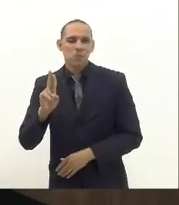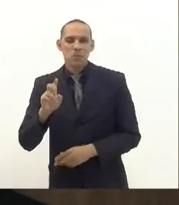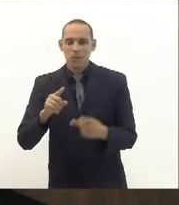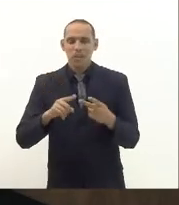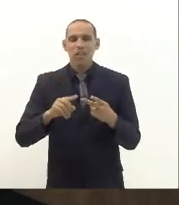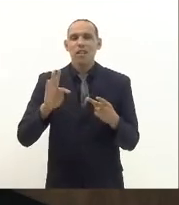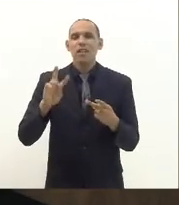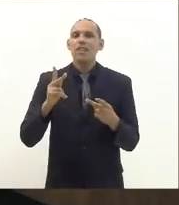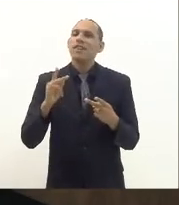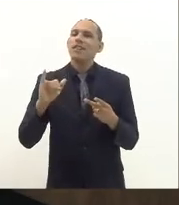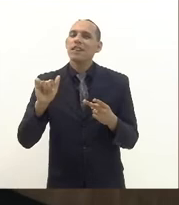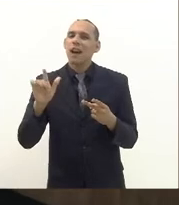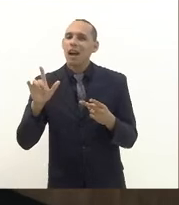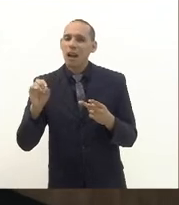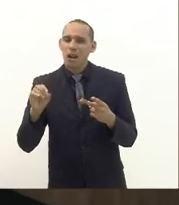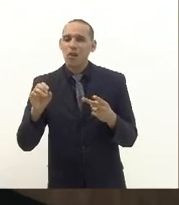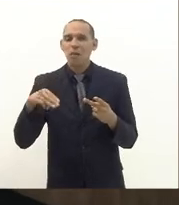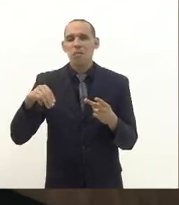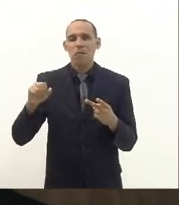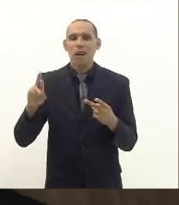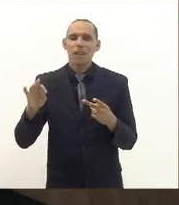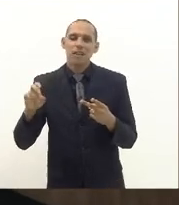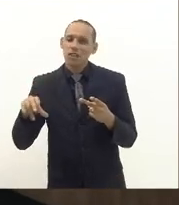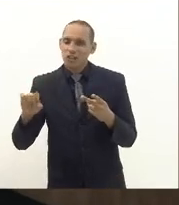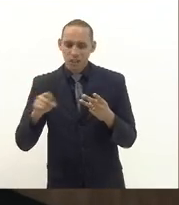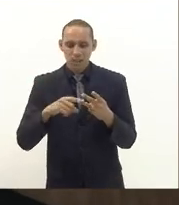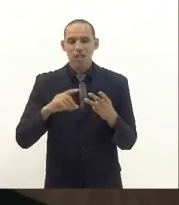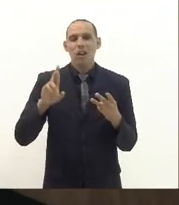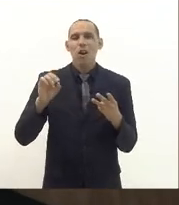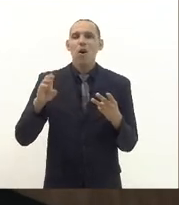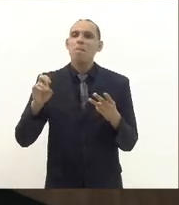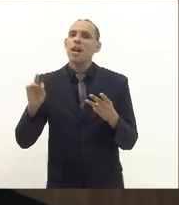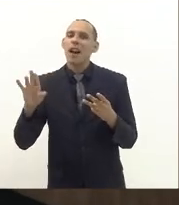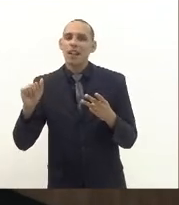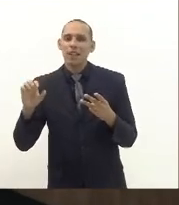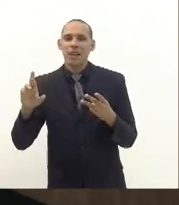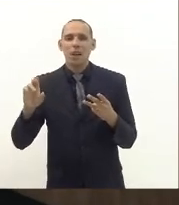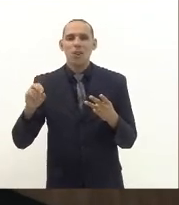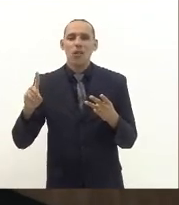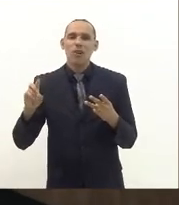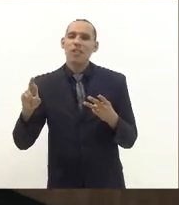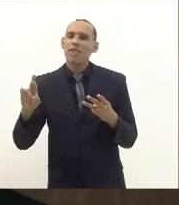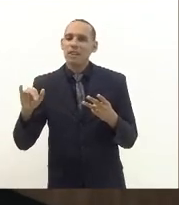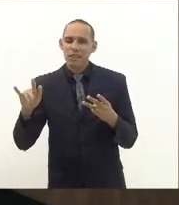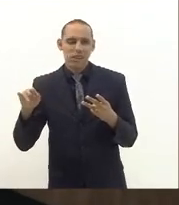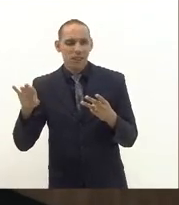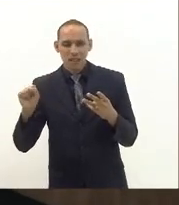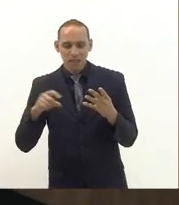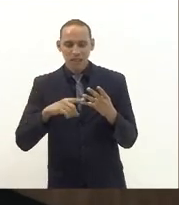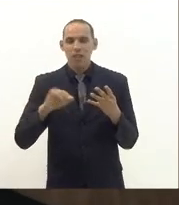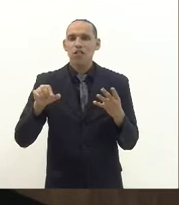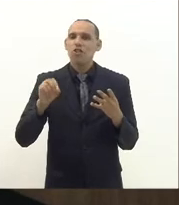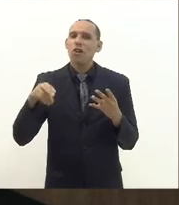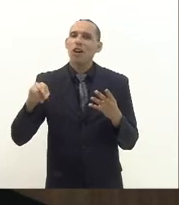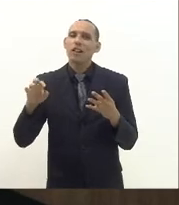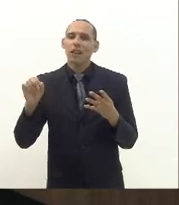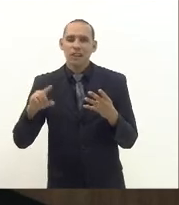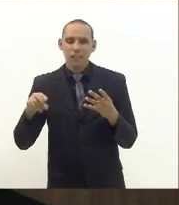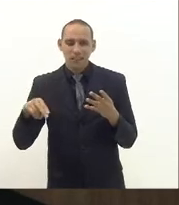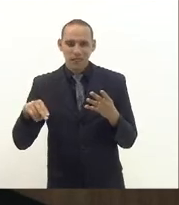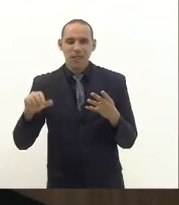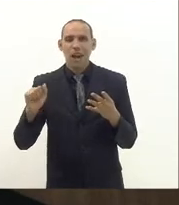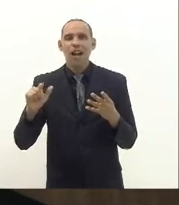Thiago Martins e Roberta Rodrigues Jonatas Azevedo Roberto Roberto